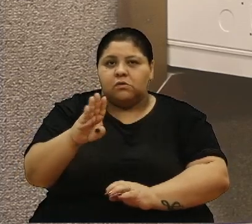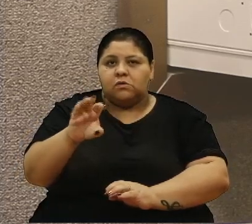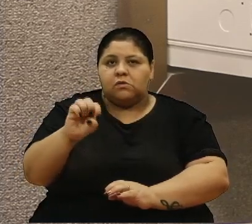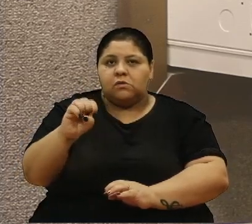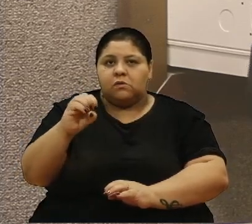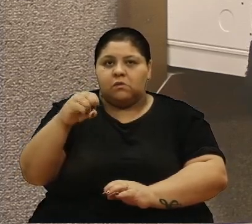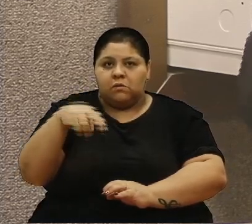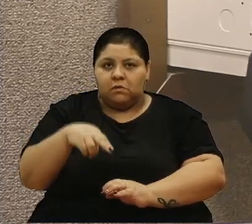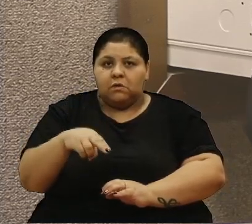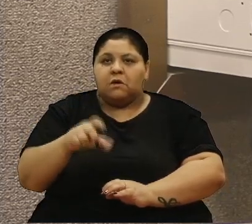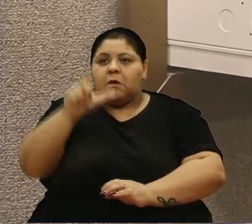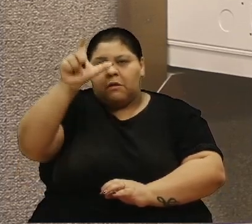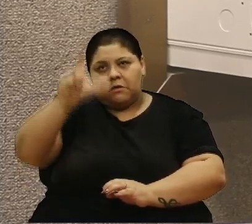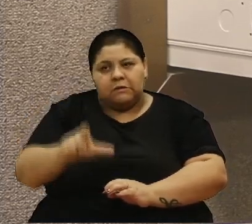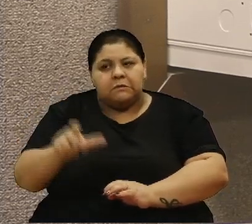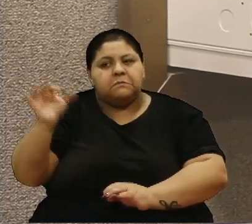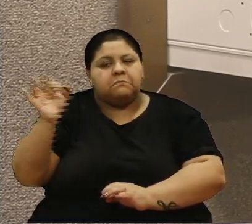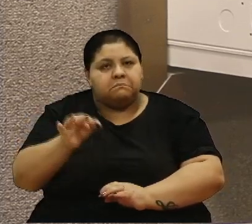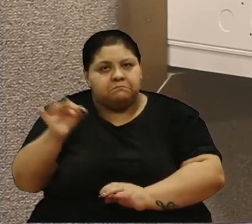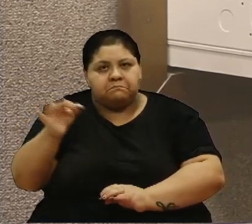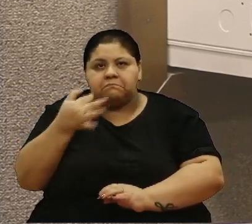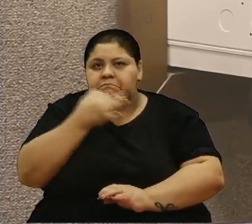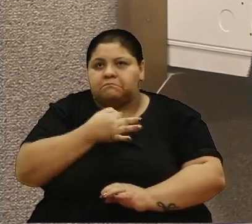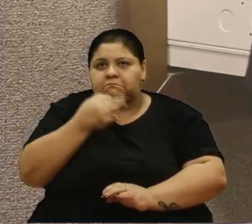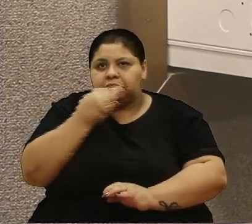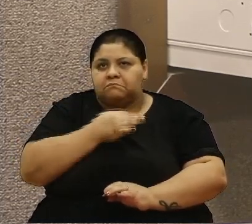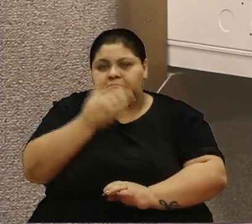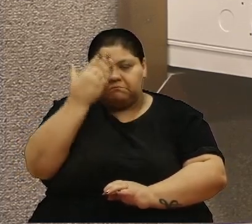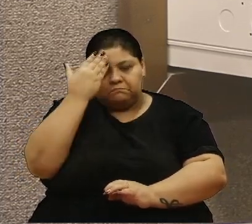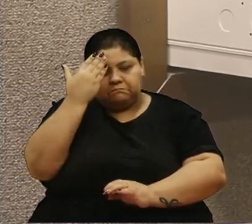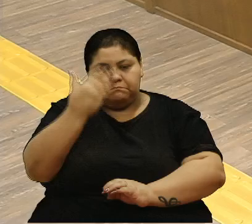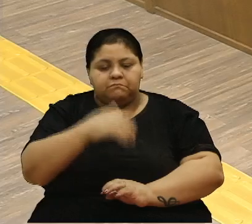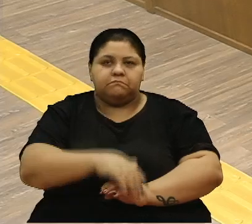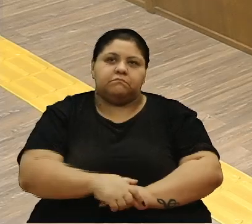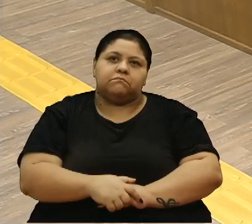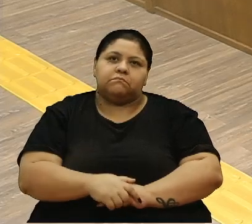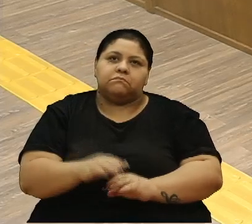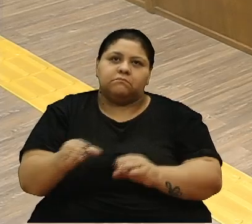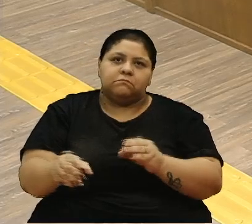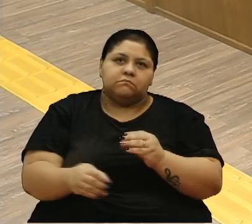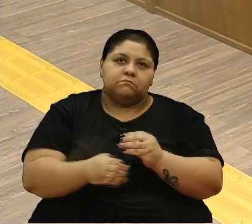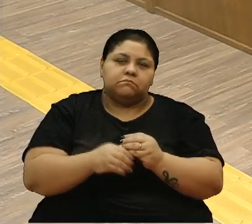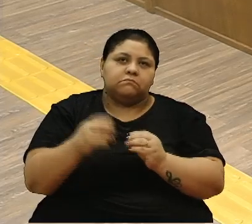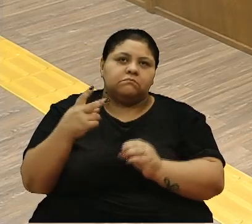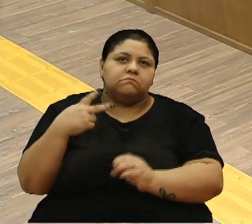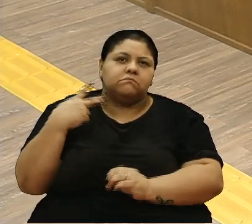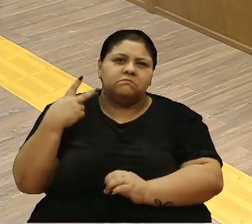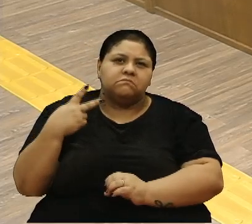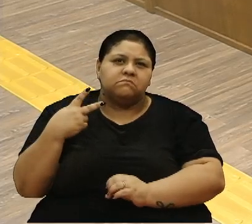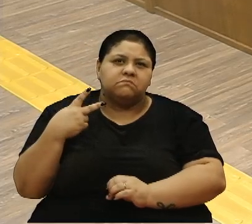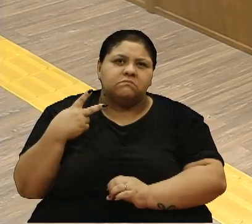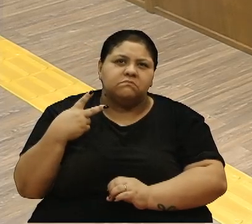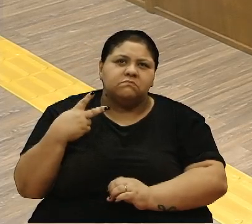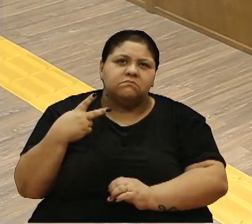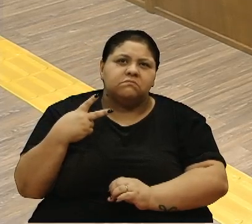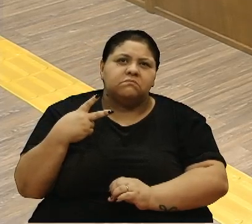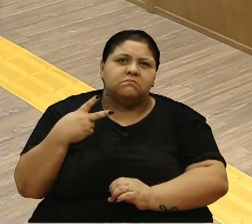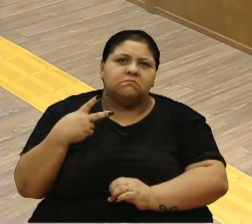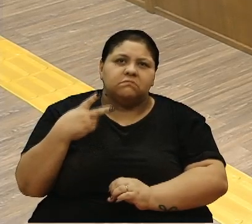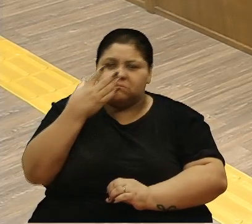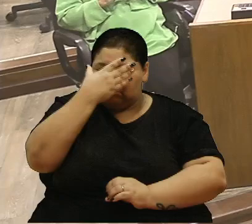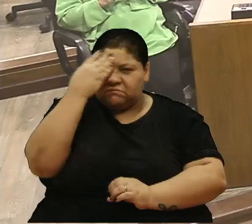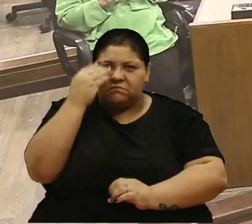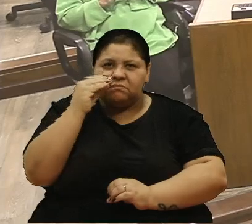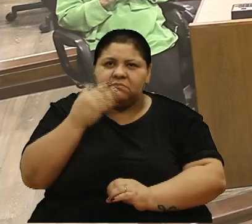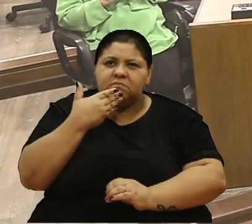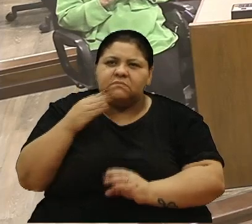nenhuma, é uma figura fantástica em Caxias do Sul. Obrigado, vereador. Sua parte, vereador. Desculpa, eu não sabia que o senhor tinha... Esqueci que o senhor tinha